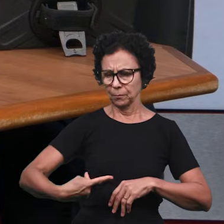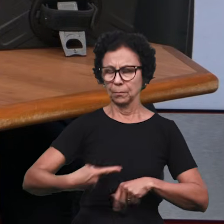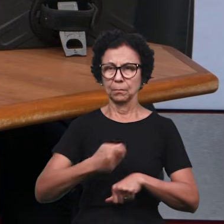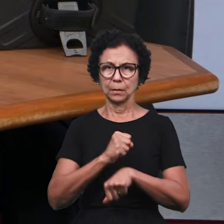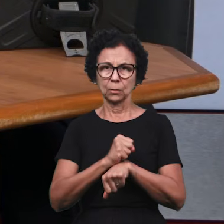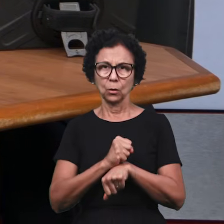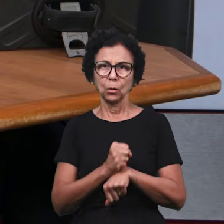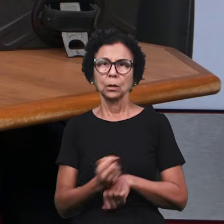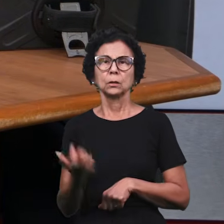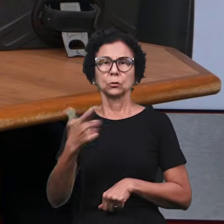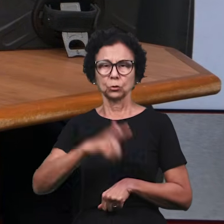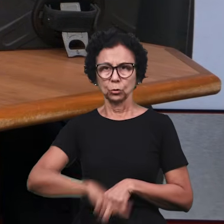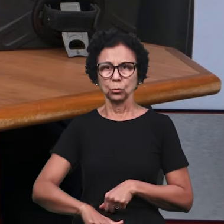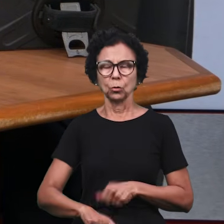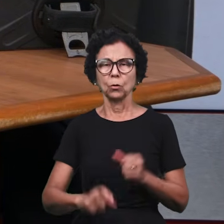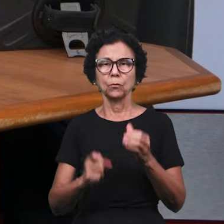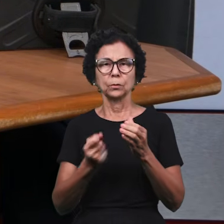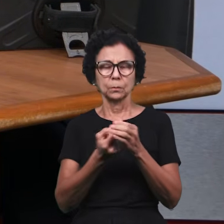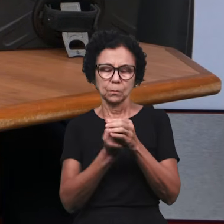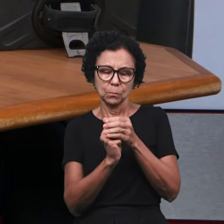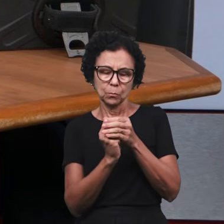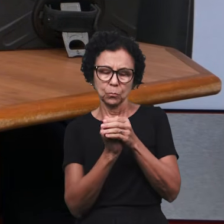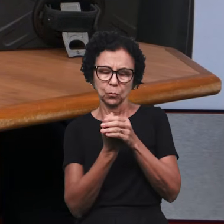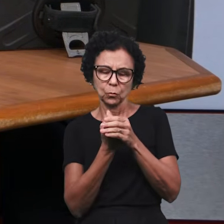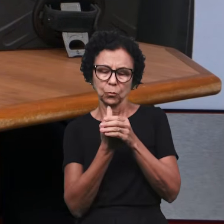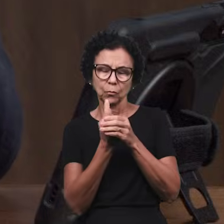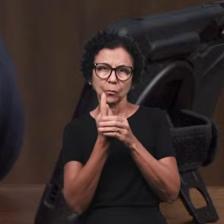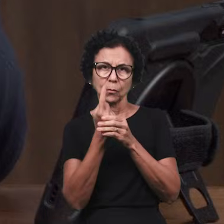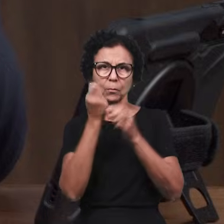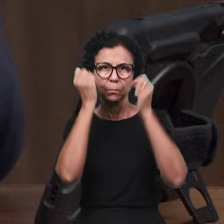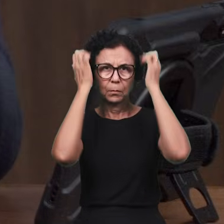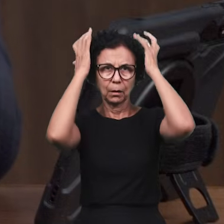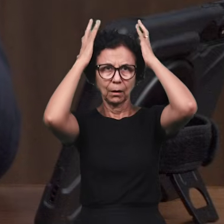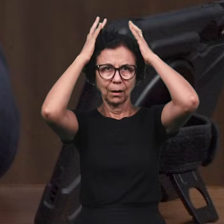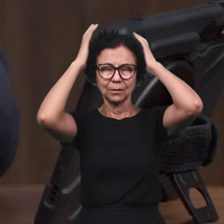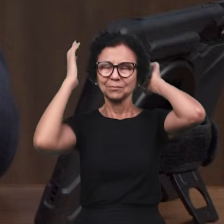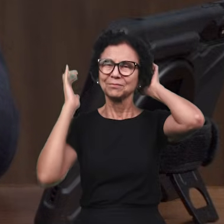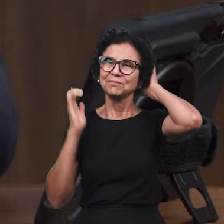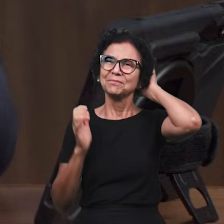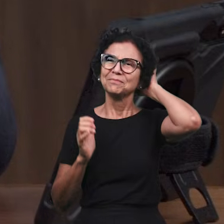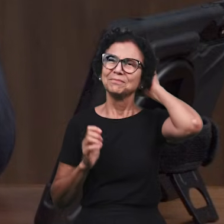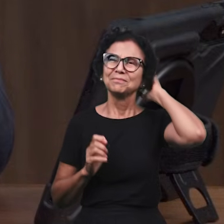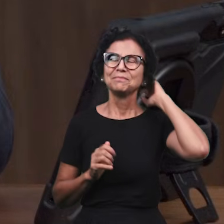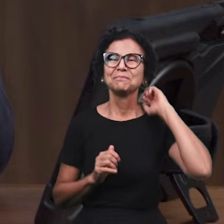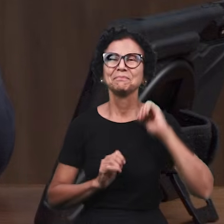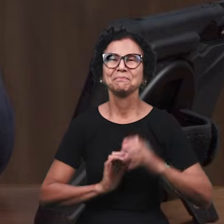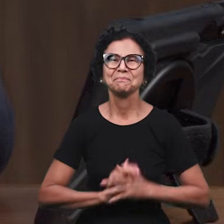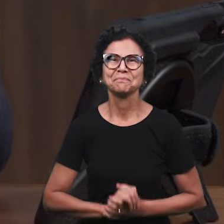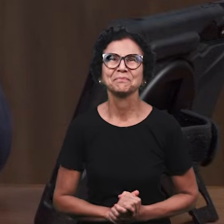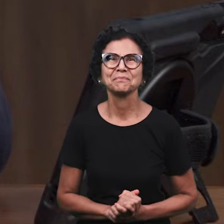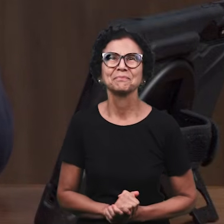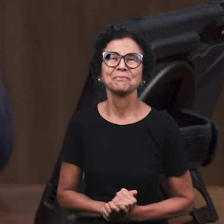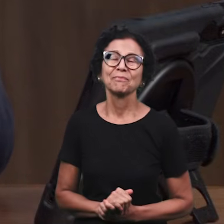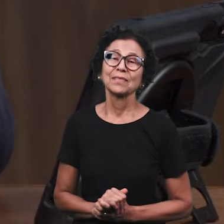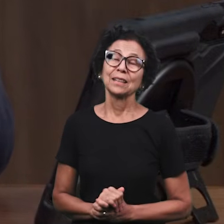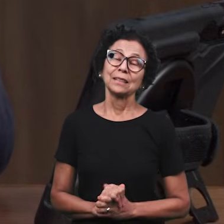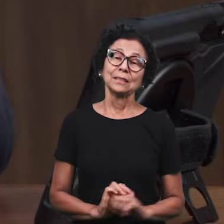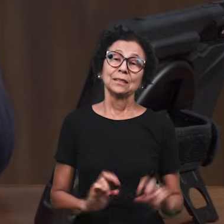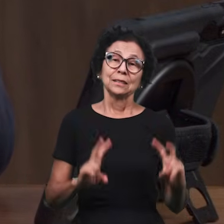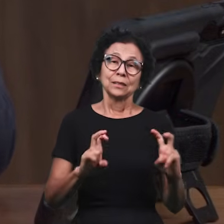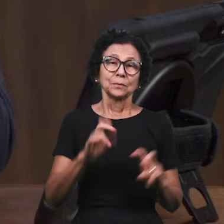Então, Lucas, eu já vou até lançar um convite para os nossos espectadores aqui. Nós estamos falando hoje de